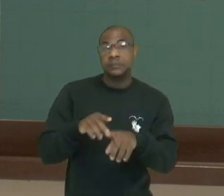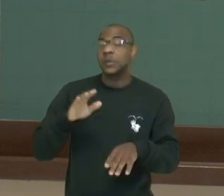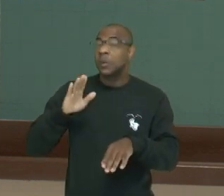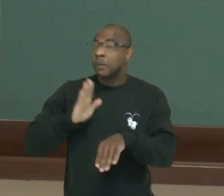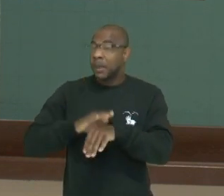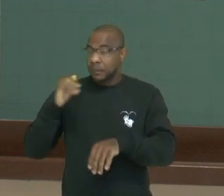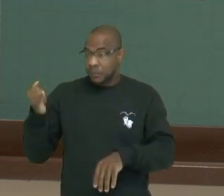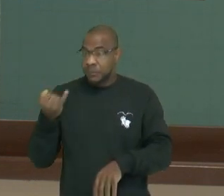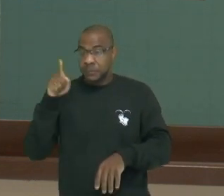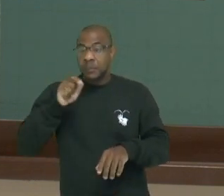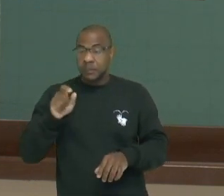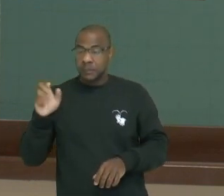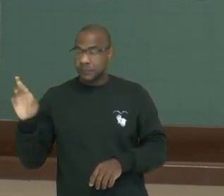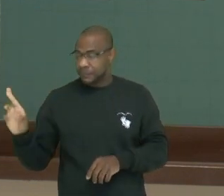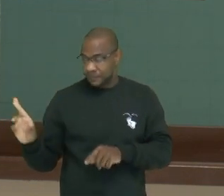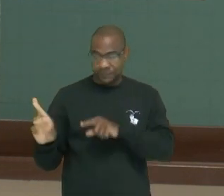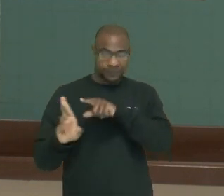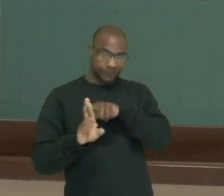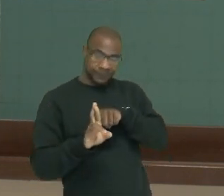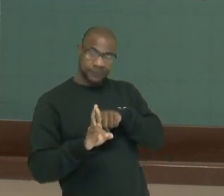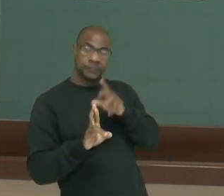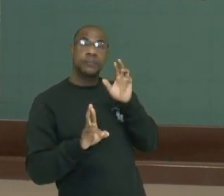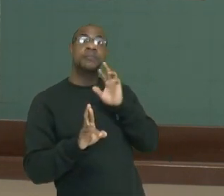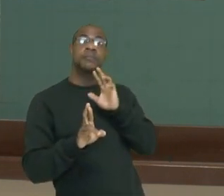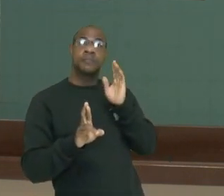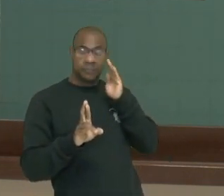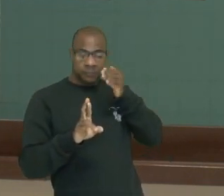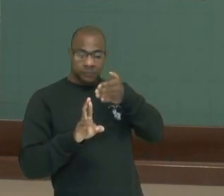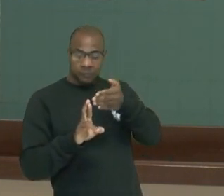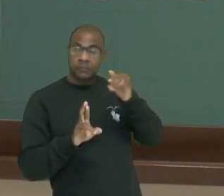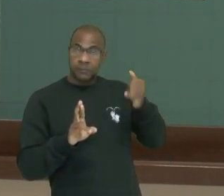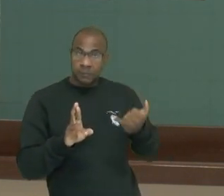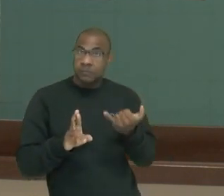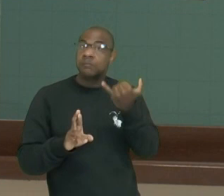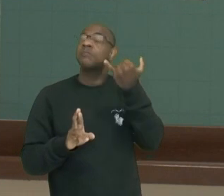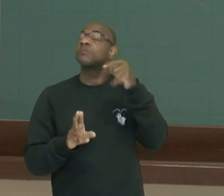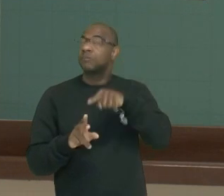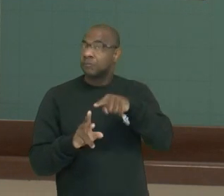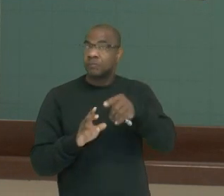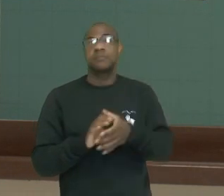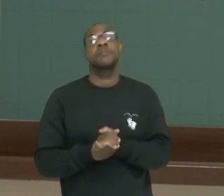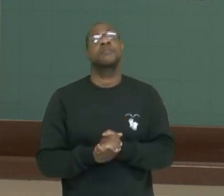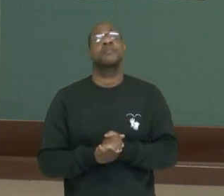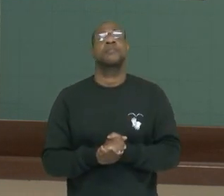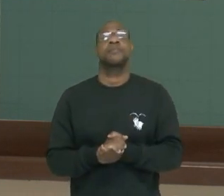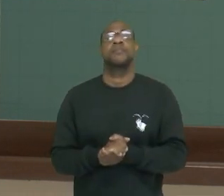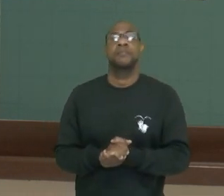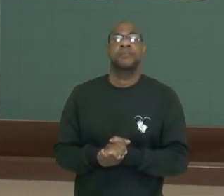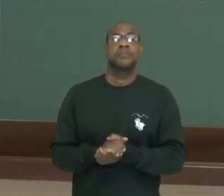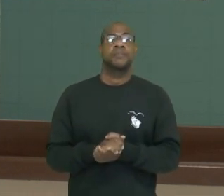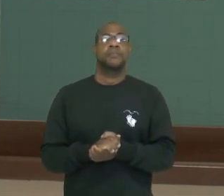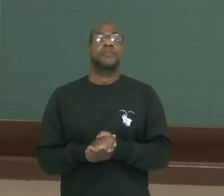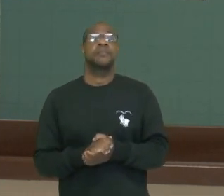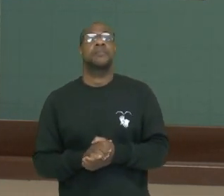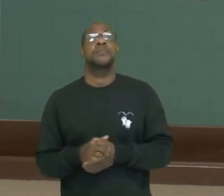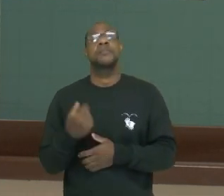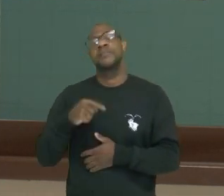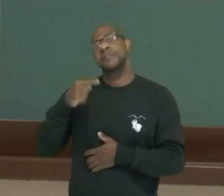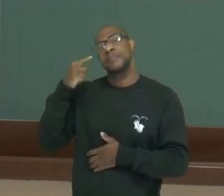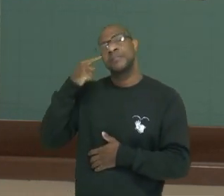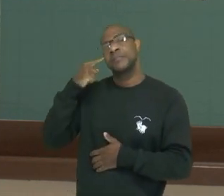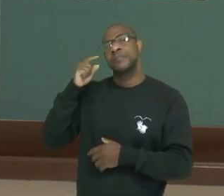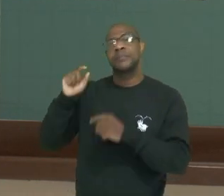resposta que nós temos em uma entrevista, as explicações que nós encontramos nessas respostas. E falando sobre